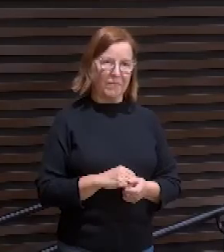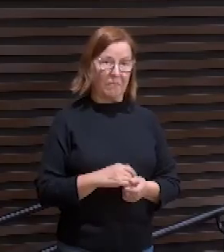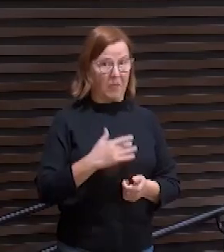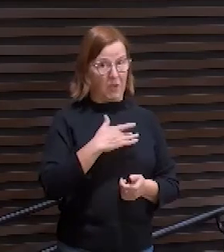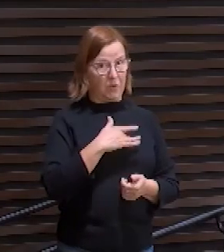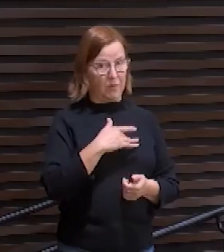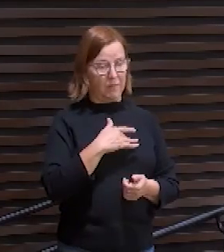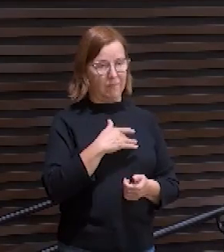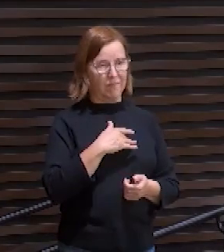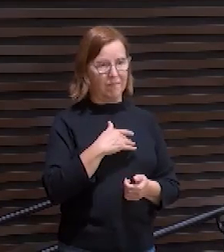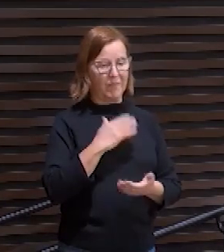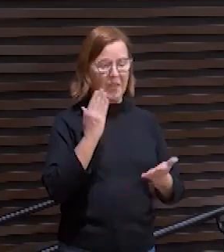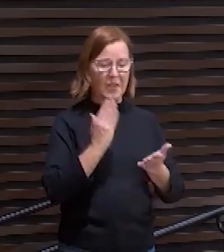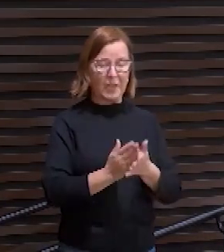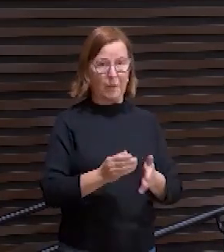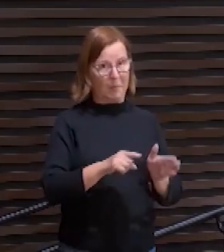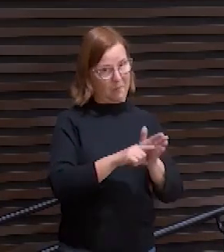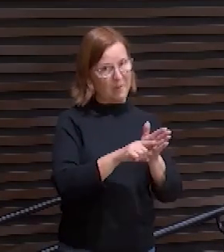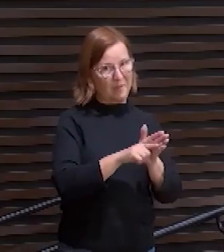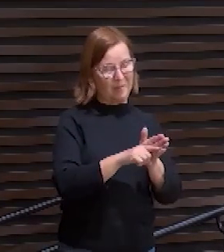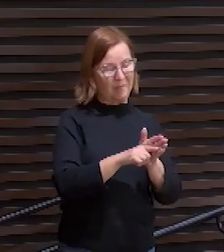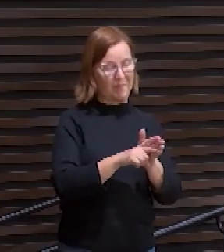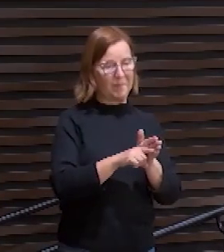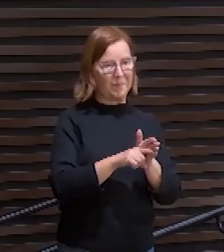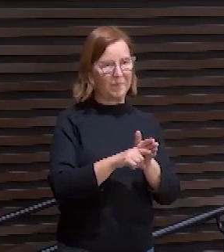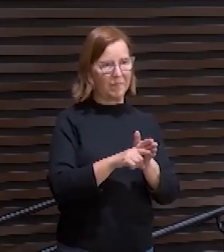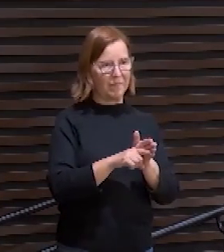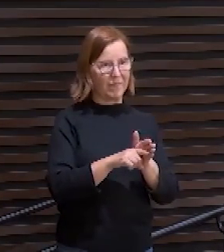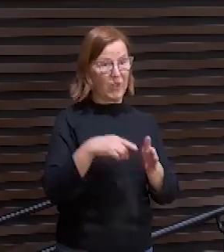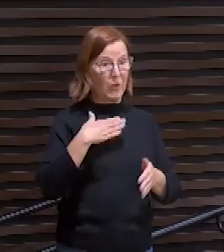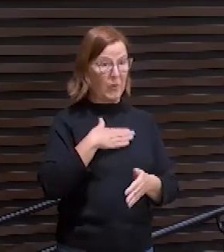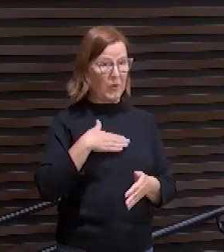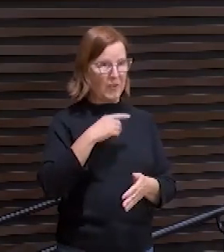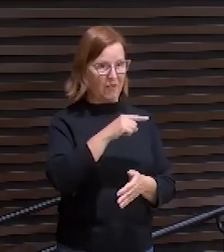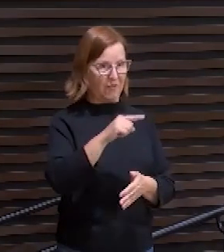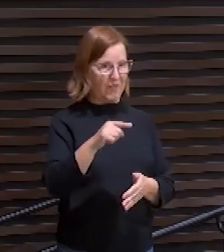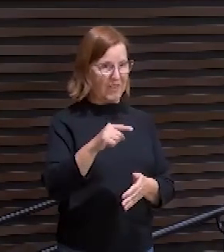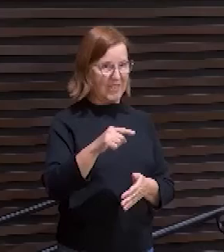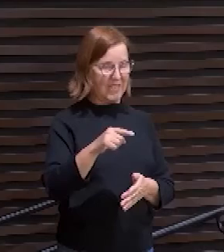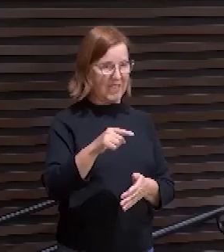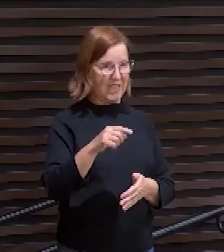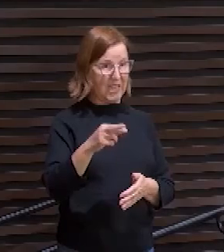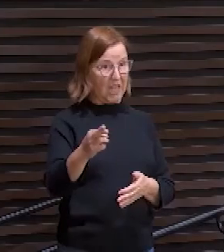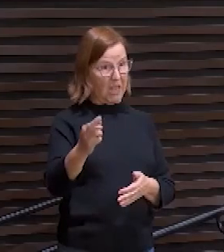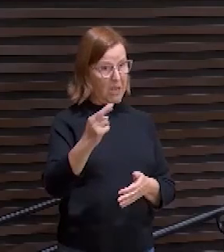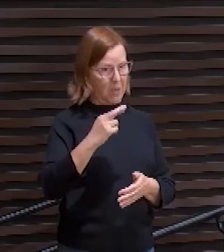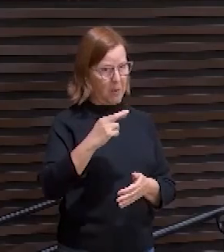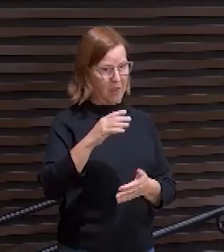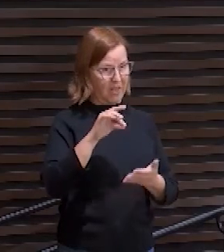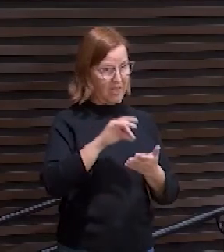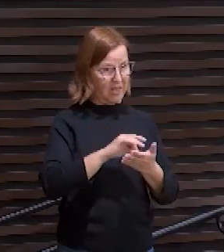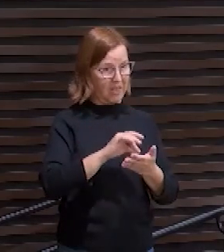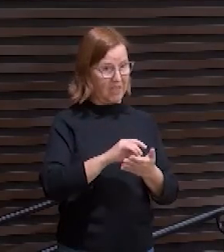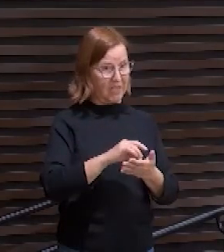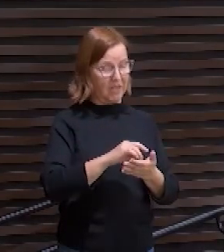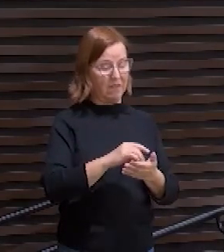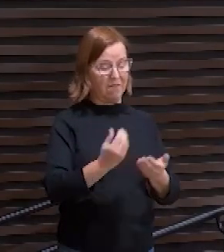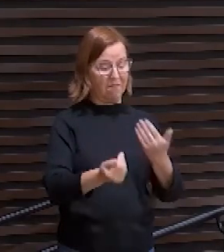Misericórdia. E eu termino com uma pergunta, que eu gostaria que você respondesse e fosse sincero aí dentro do seu